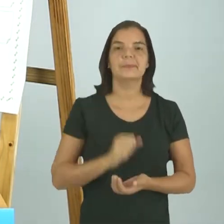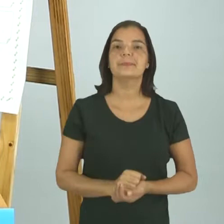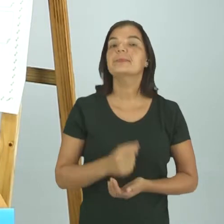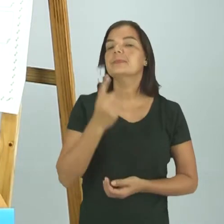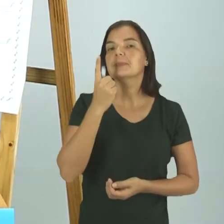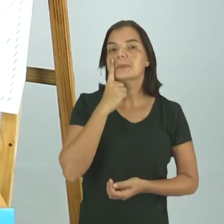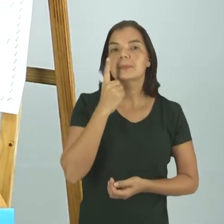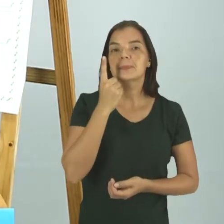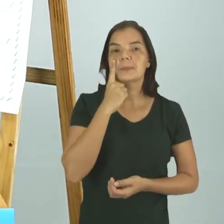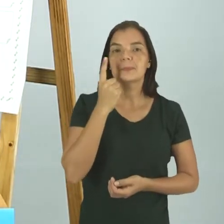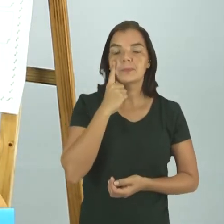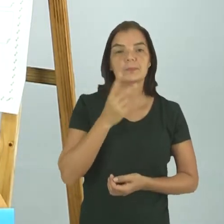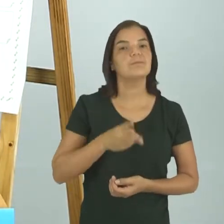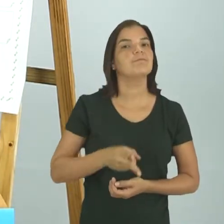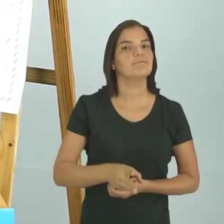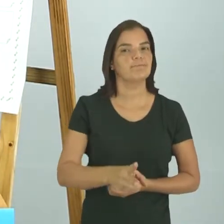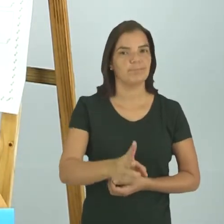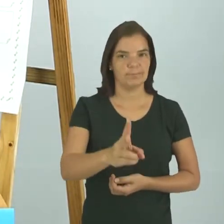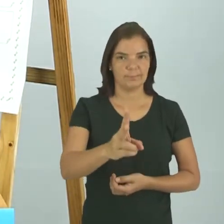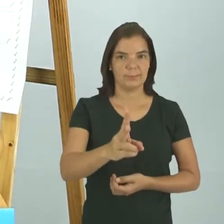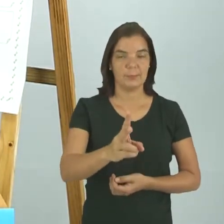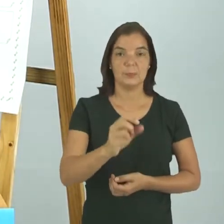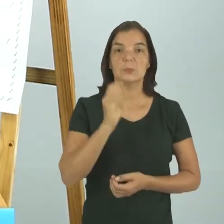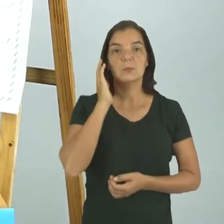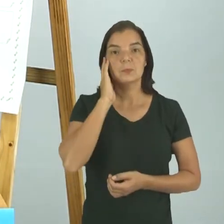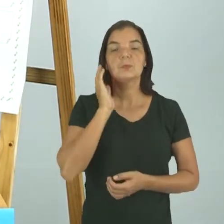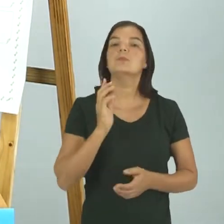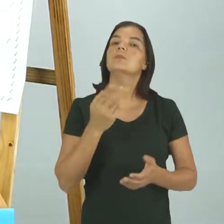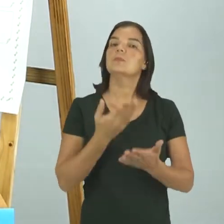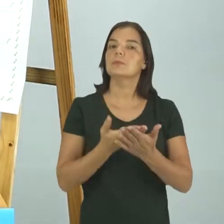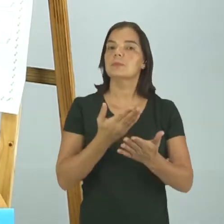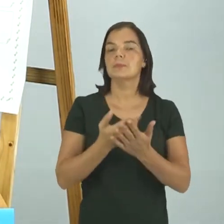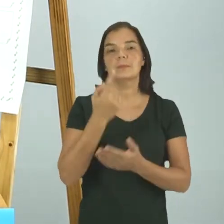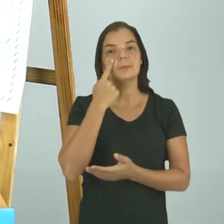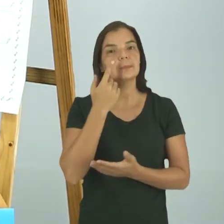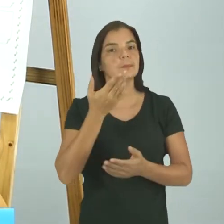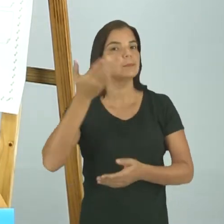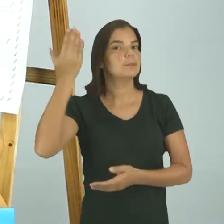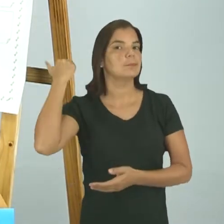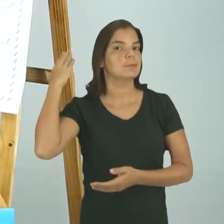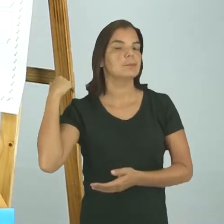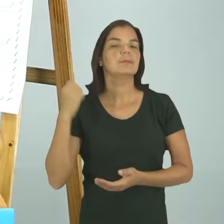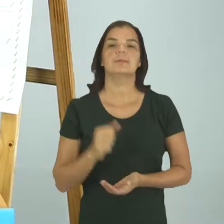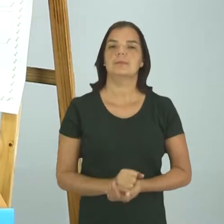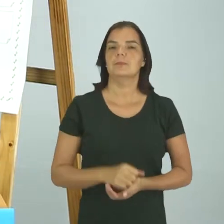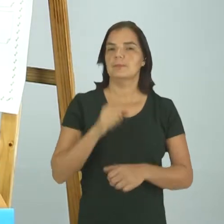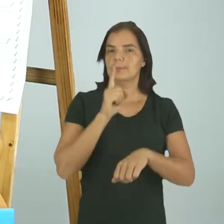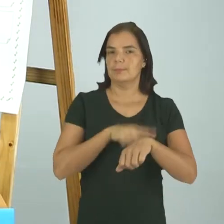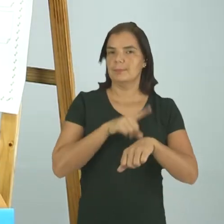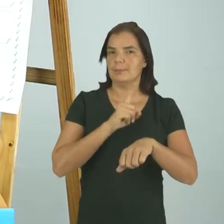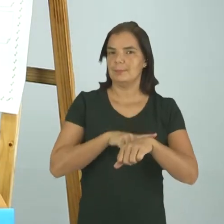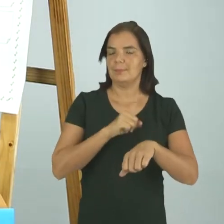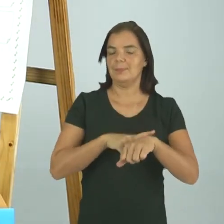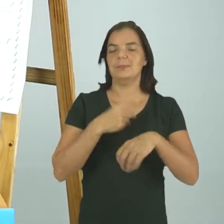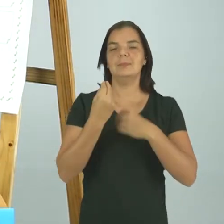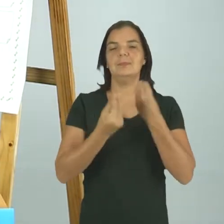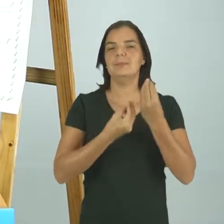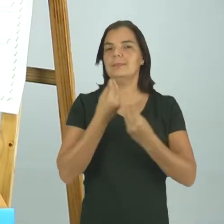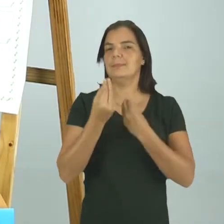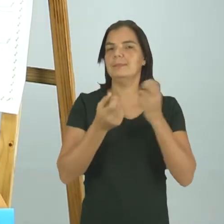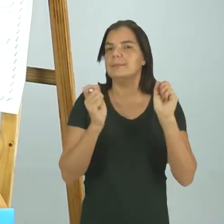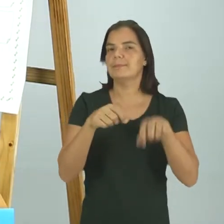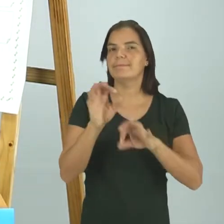Nós vamos continuar aquilo que nós vimos na aula anterior, sobre o tempo. Como nós